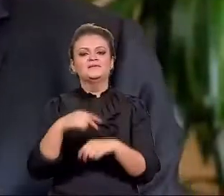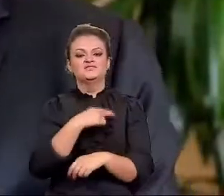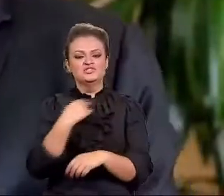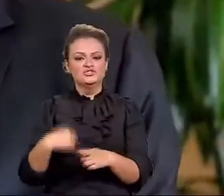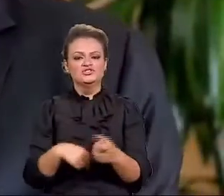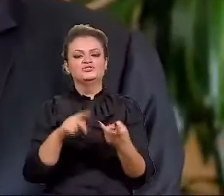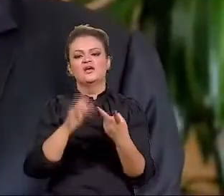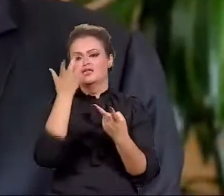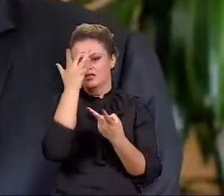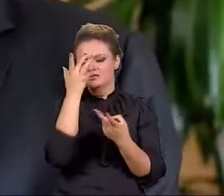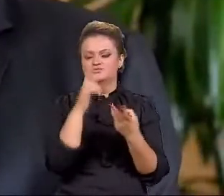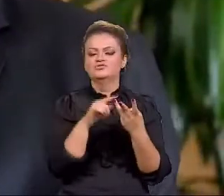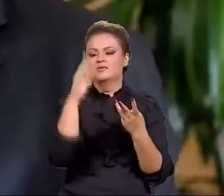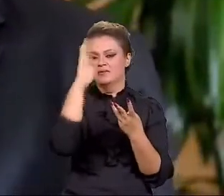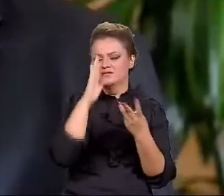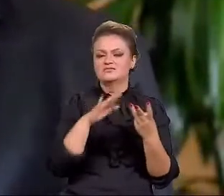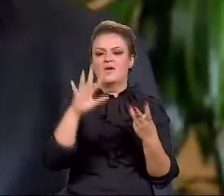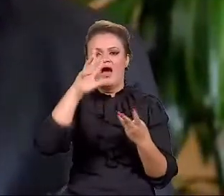Sul,